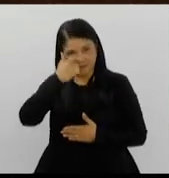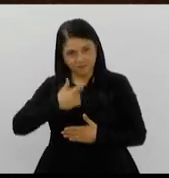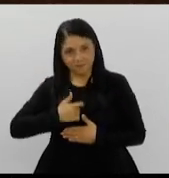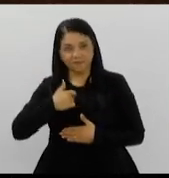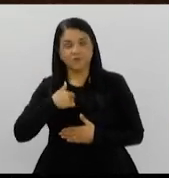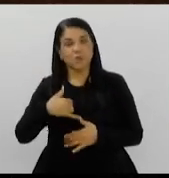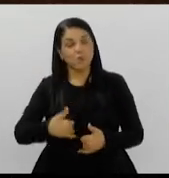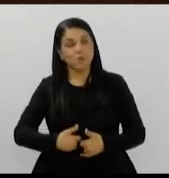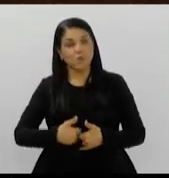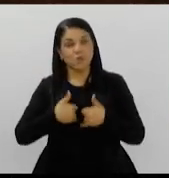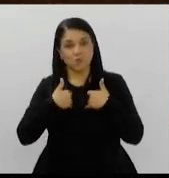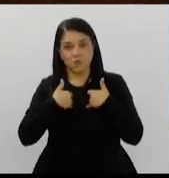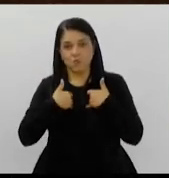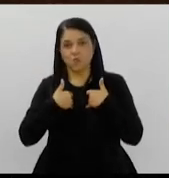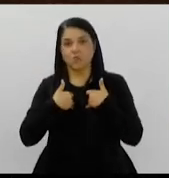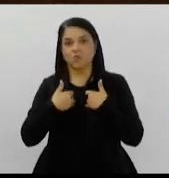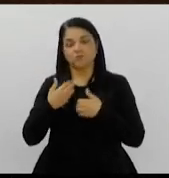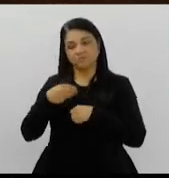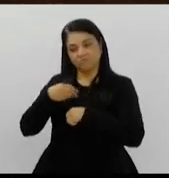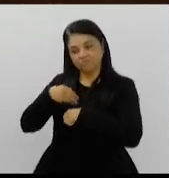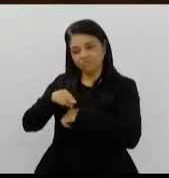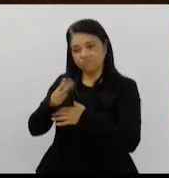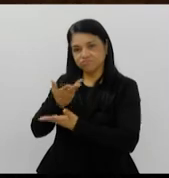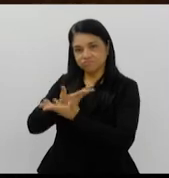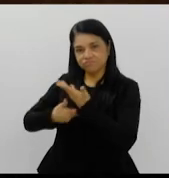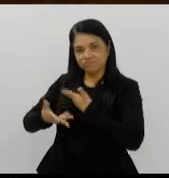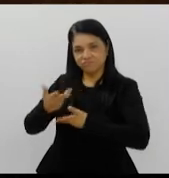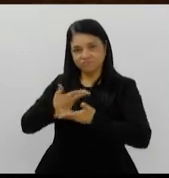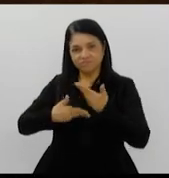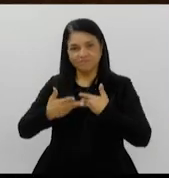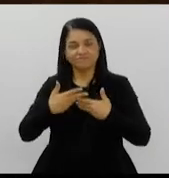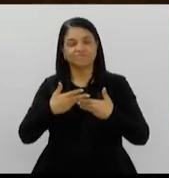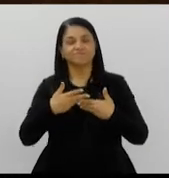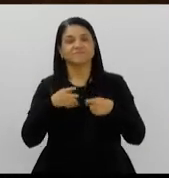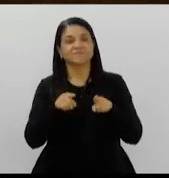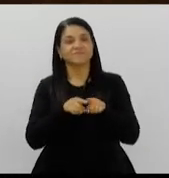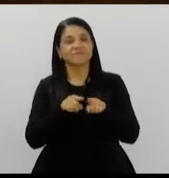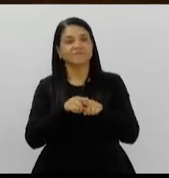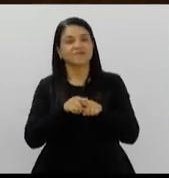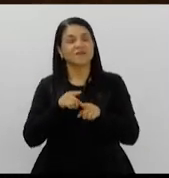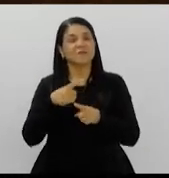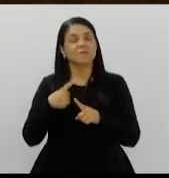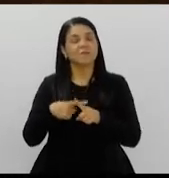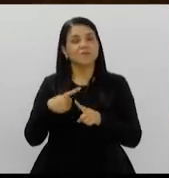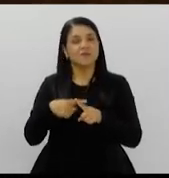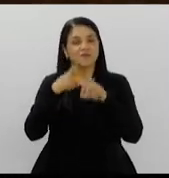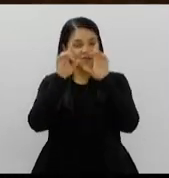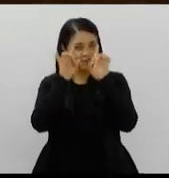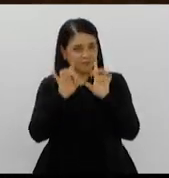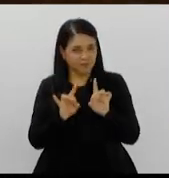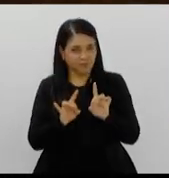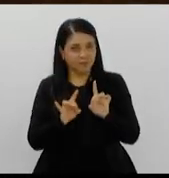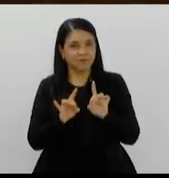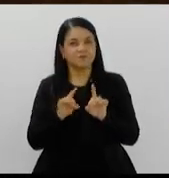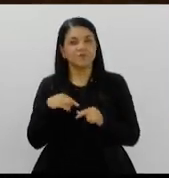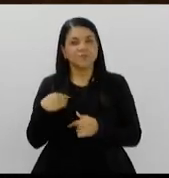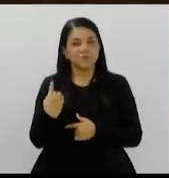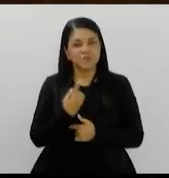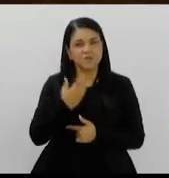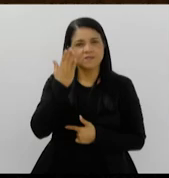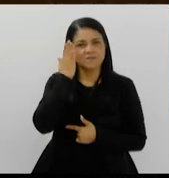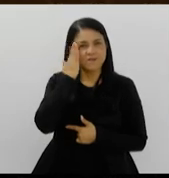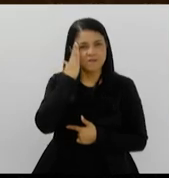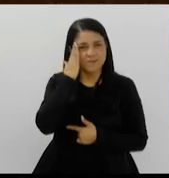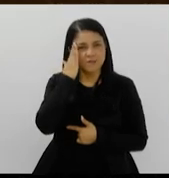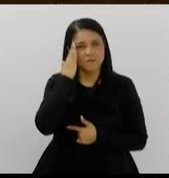muito orgulho de partilhar dessa proposição com Vossa Excelência, especialmente porque sabemos nós os